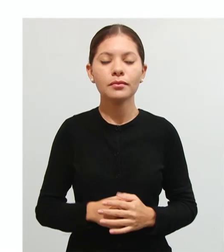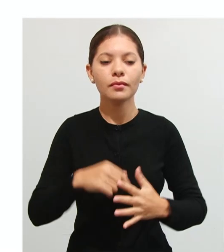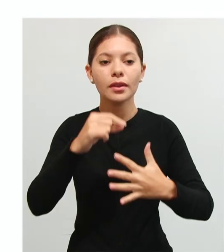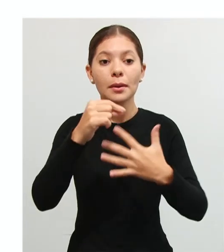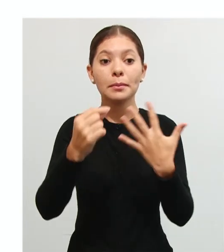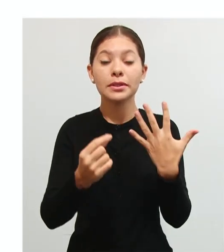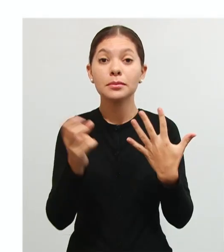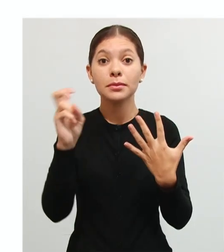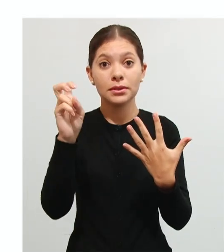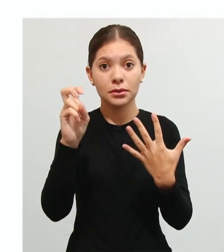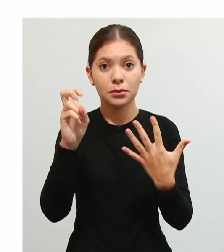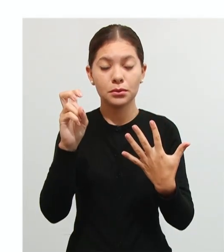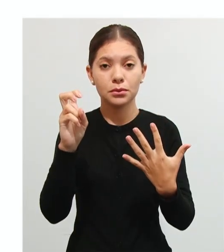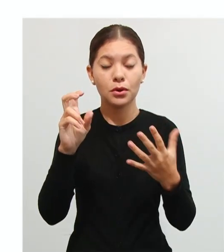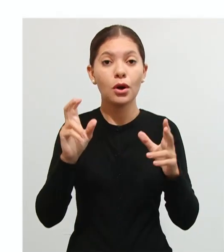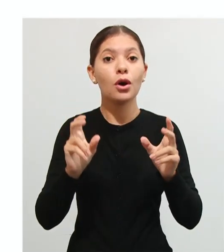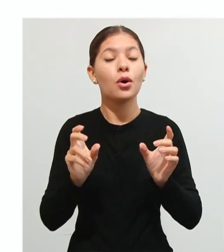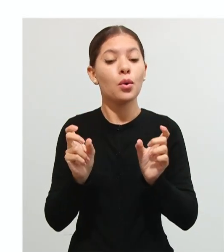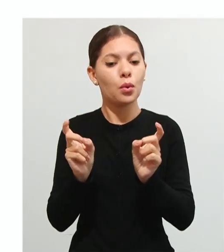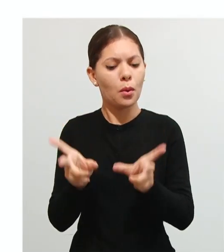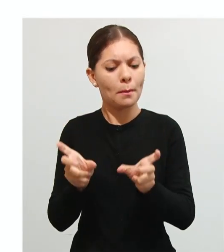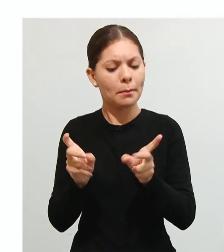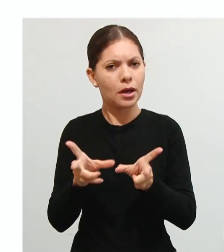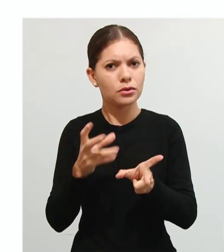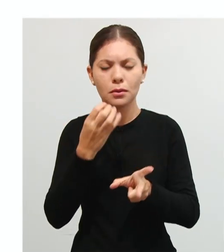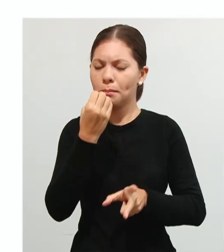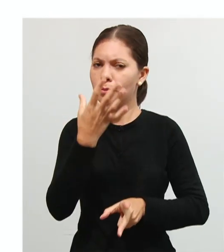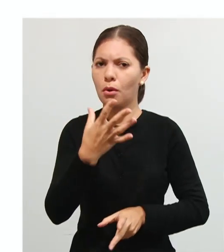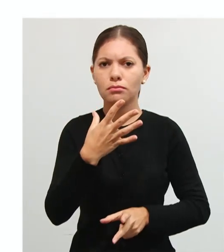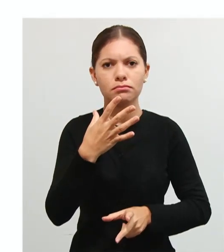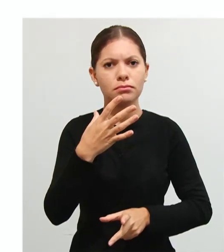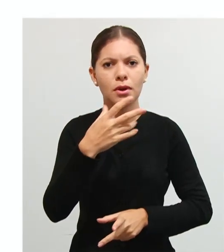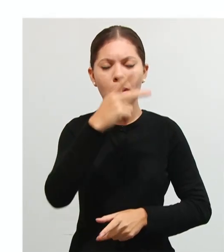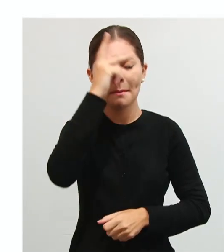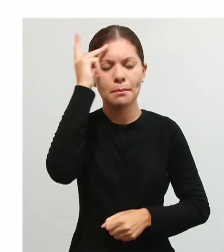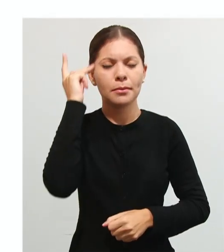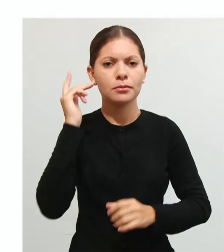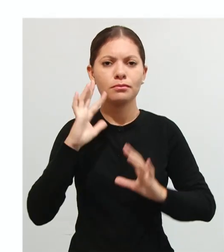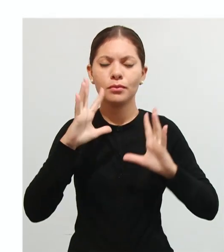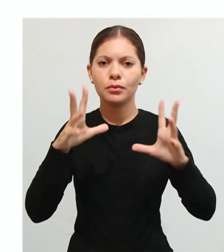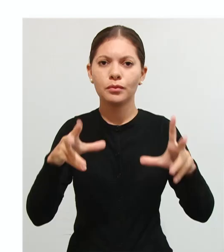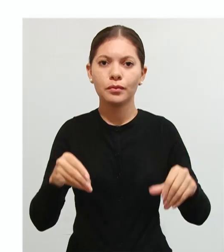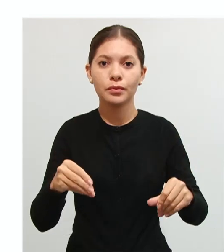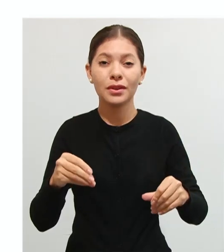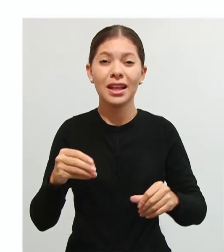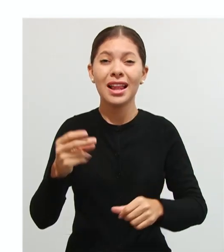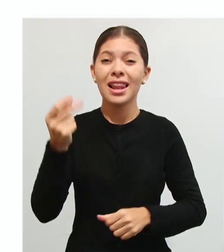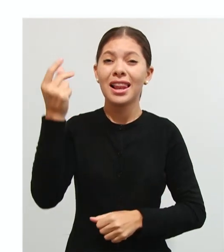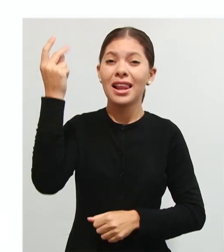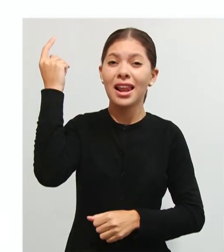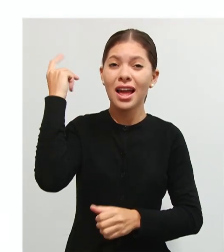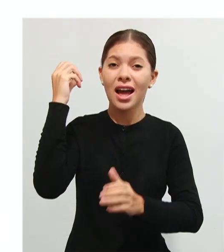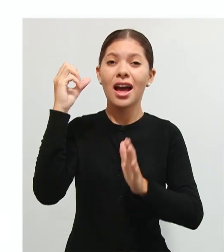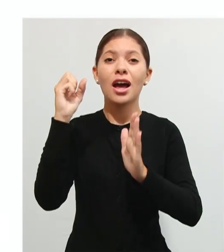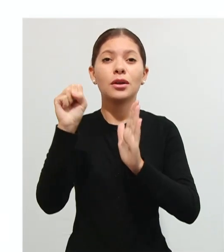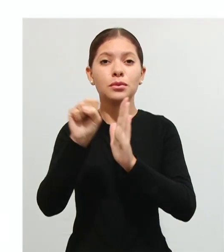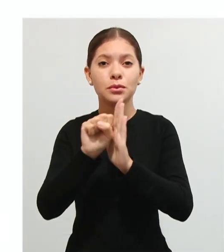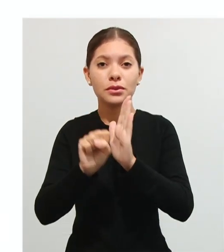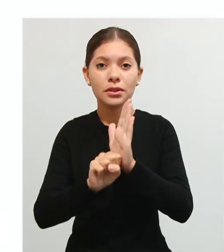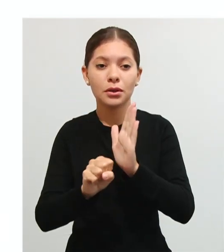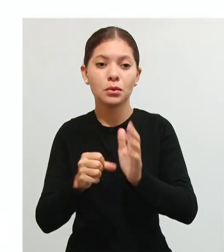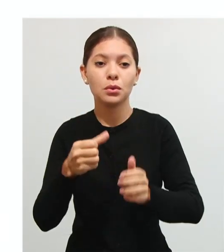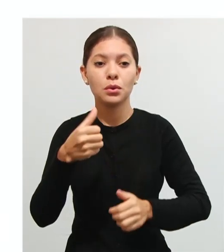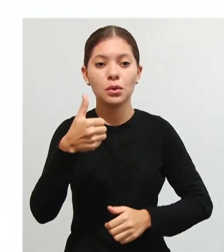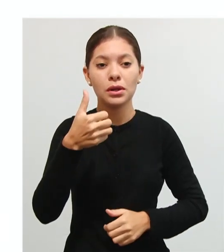Princípio 5. O comércio pode ser bom para todos. Esse estudo vem lá do século XVIII e XIX, com Davi